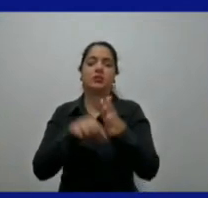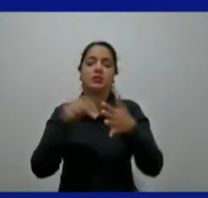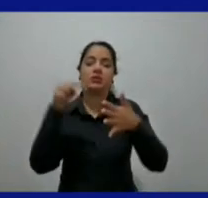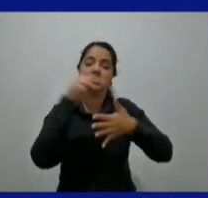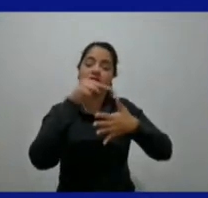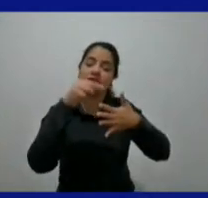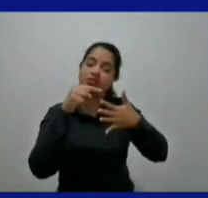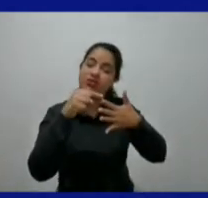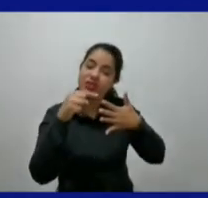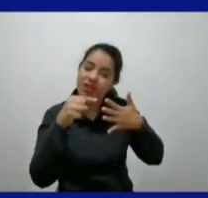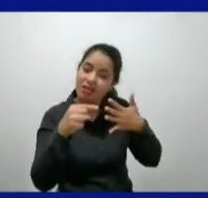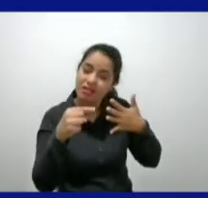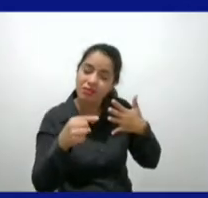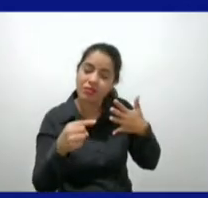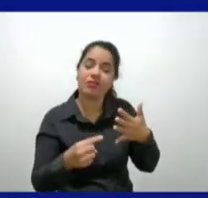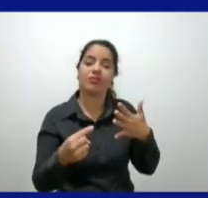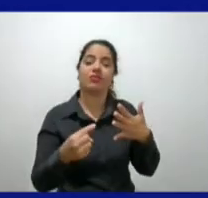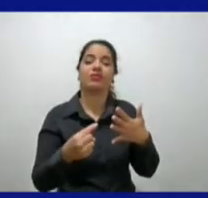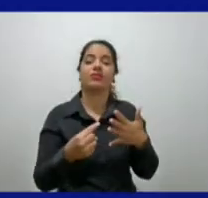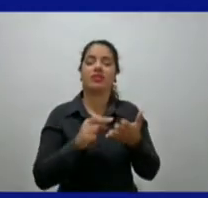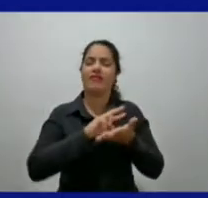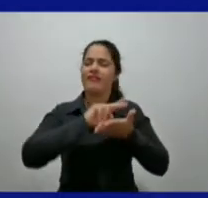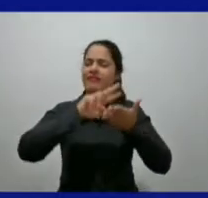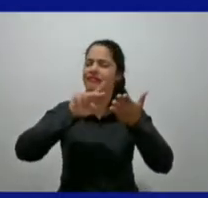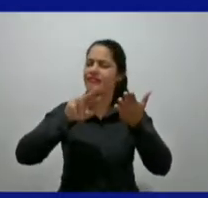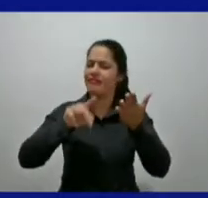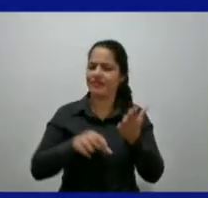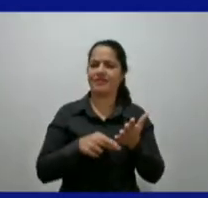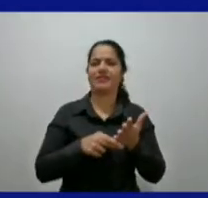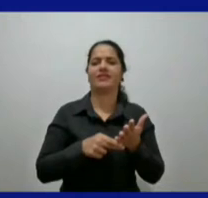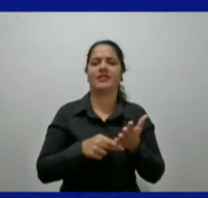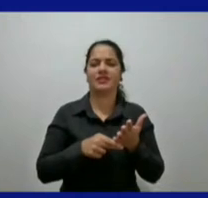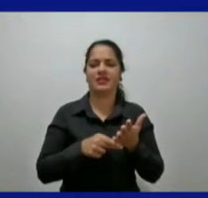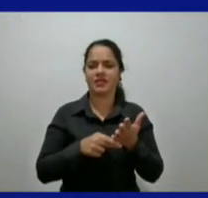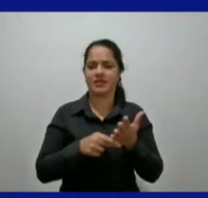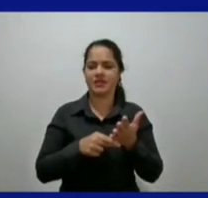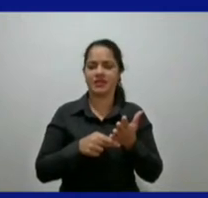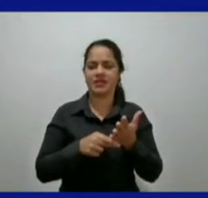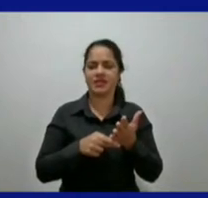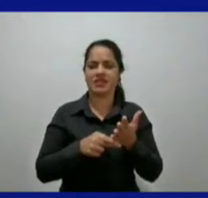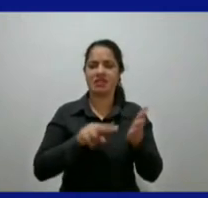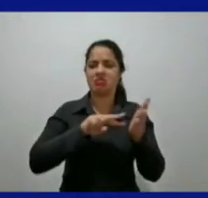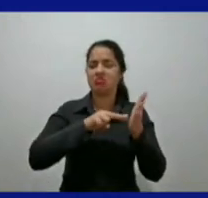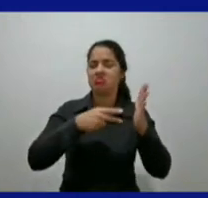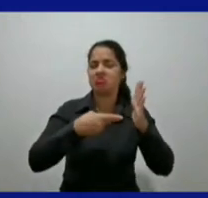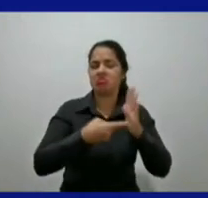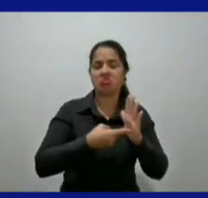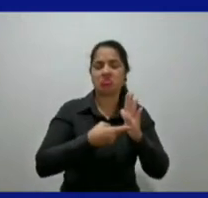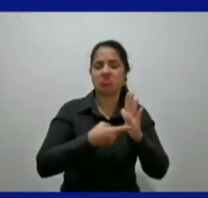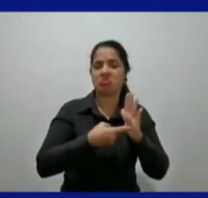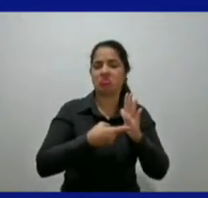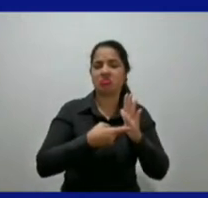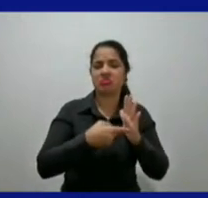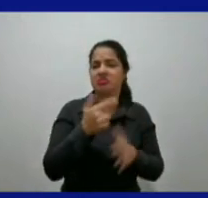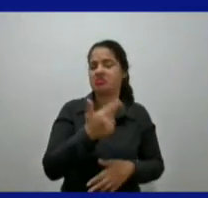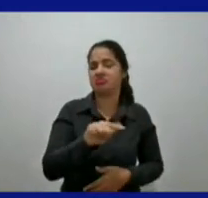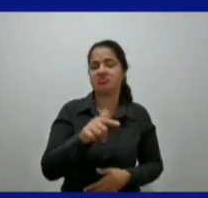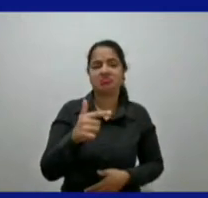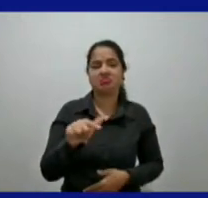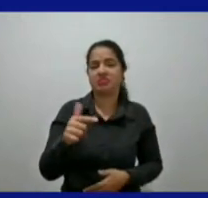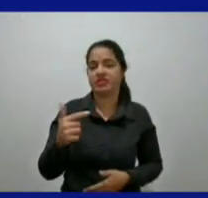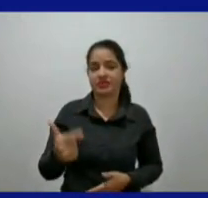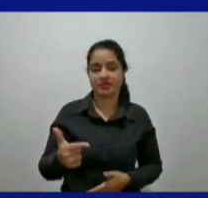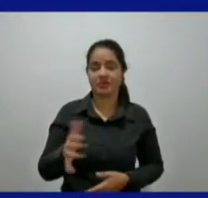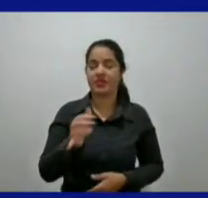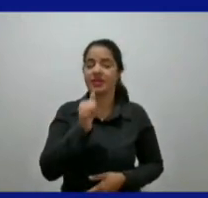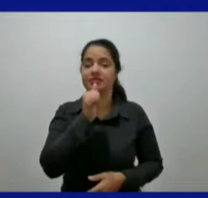existem muitos indicadores que eles não têm um significado. Eu vou dar um exemplo, e até o